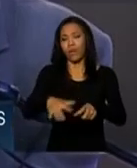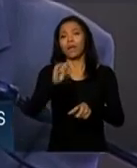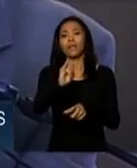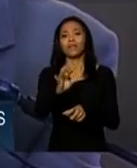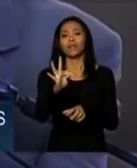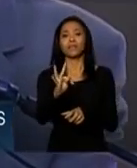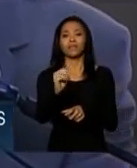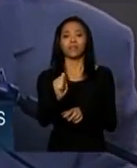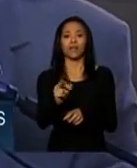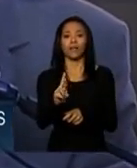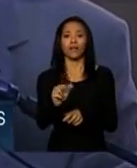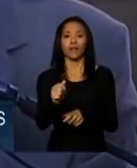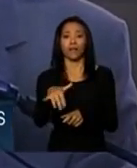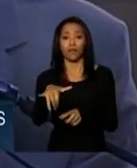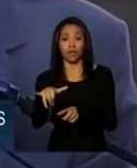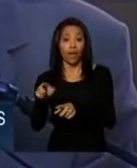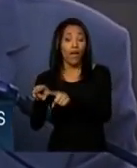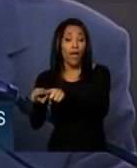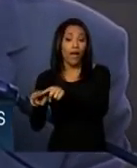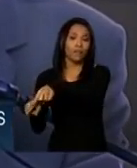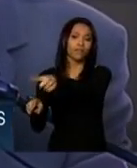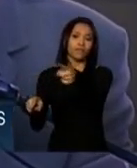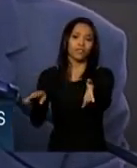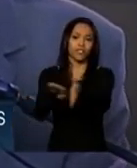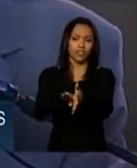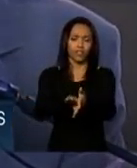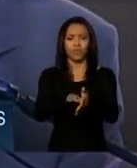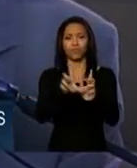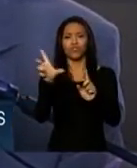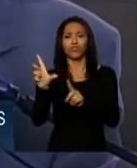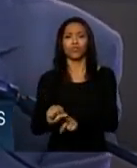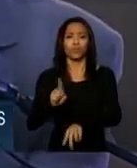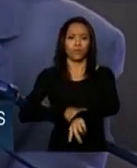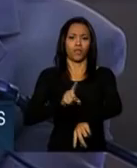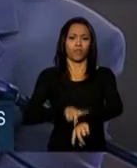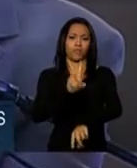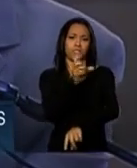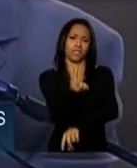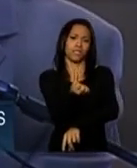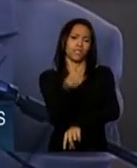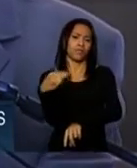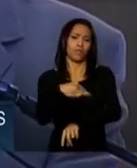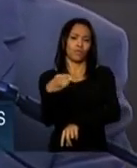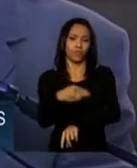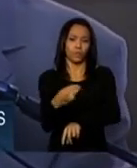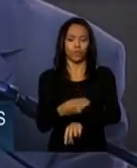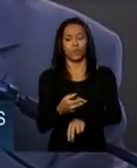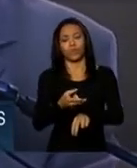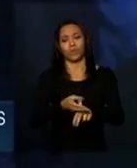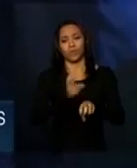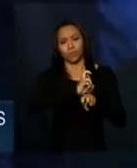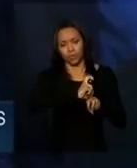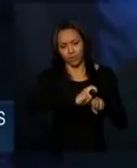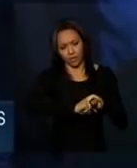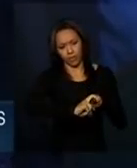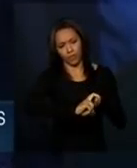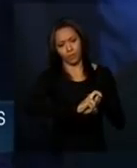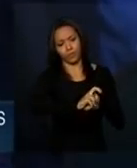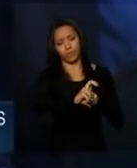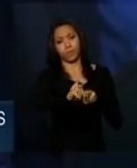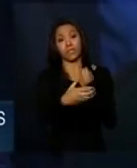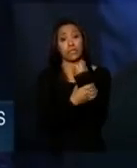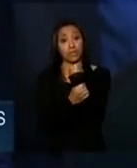gastar metade deste tempo, presidenta, passar para 16 minutos, andando em trens modernos, confortáveis,